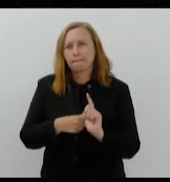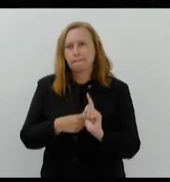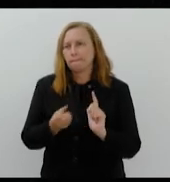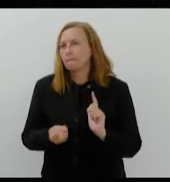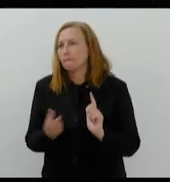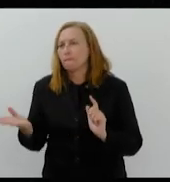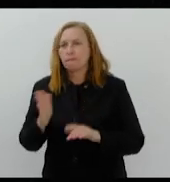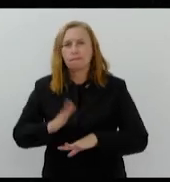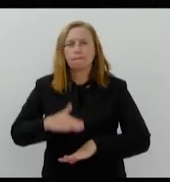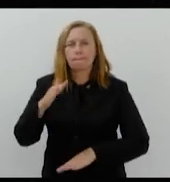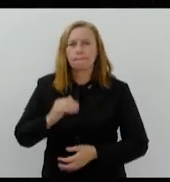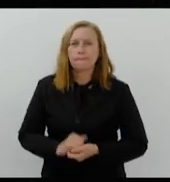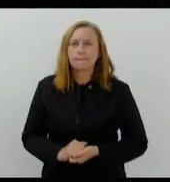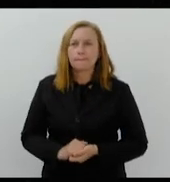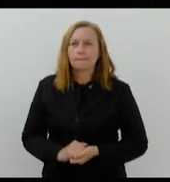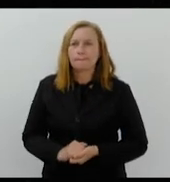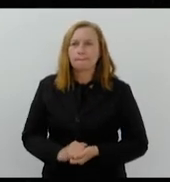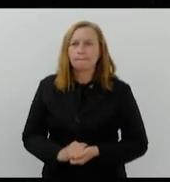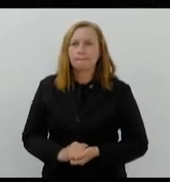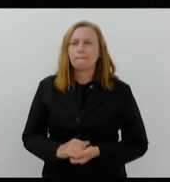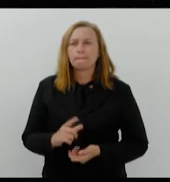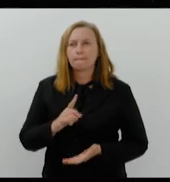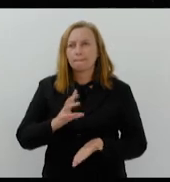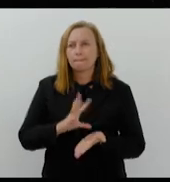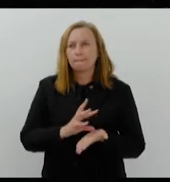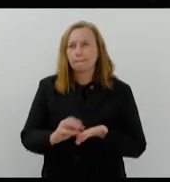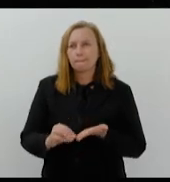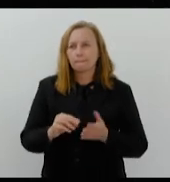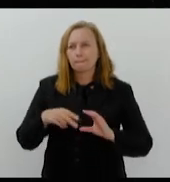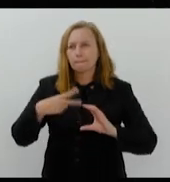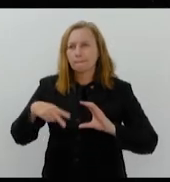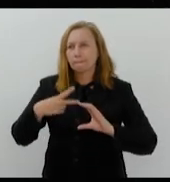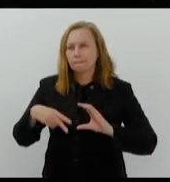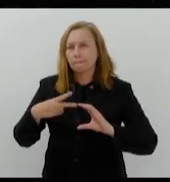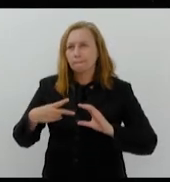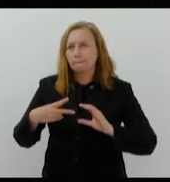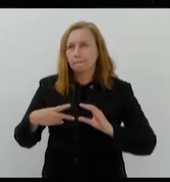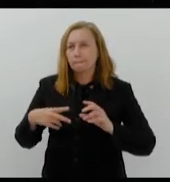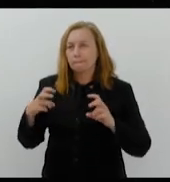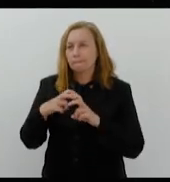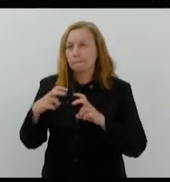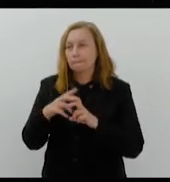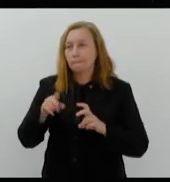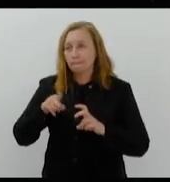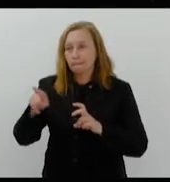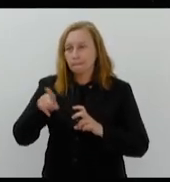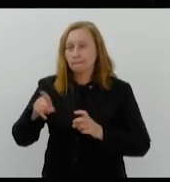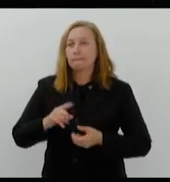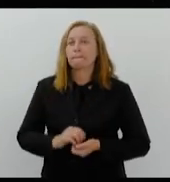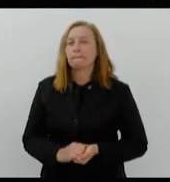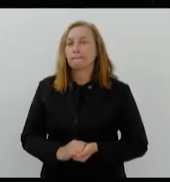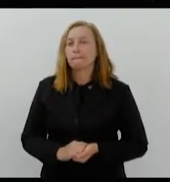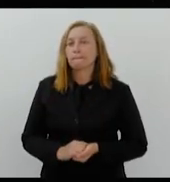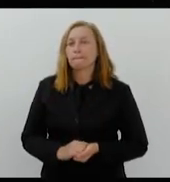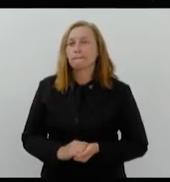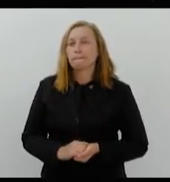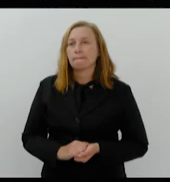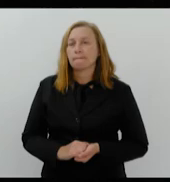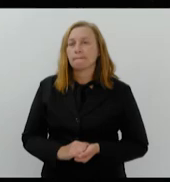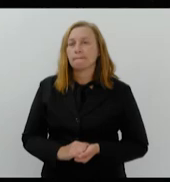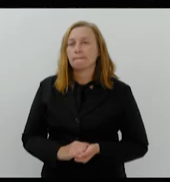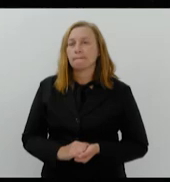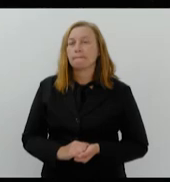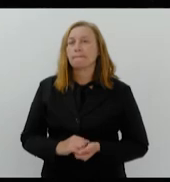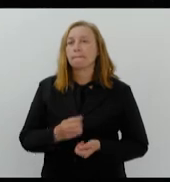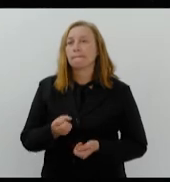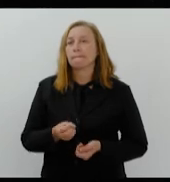mais. Já teve na pauta da Câmara, saiu uma briga lá e saiu de pauta. Devedor quanto mais